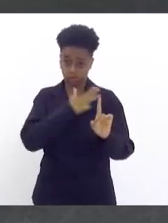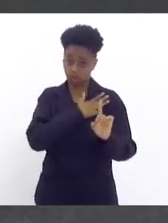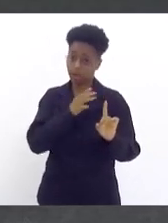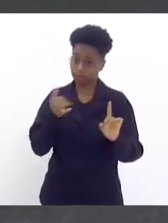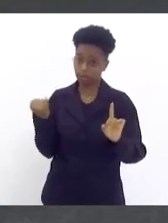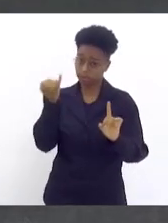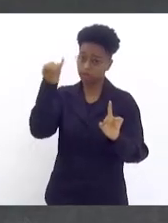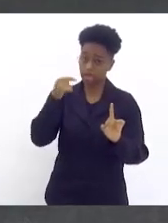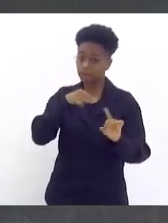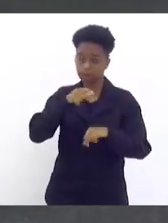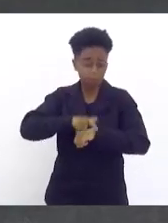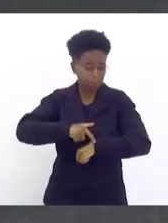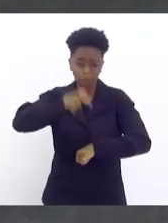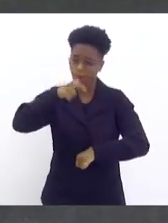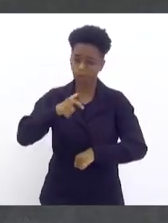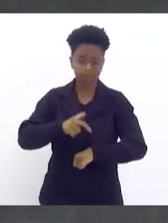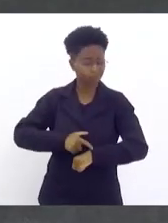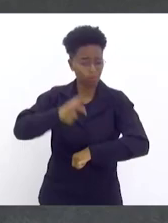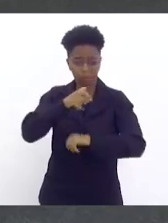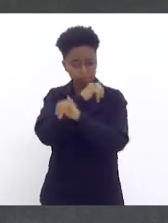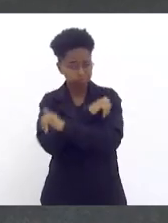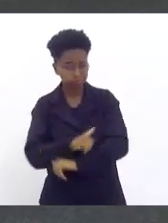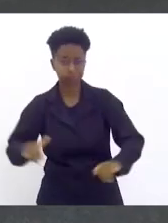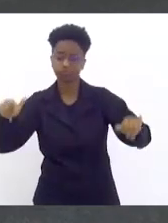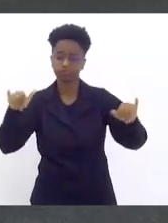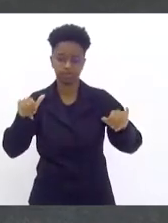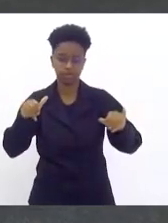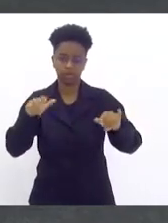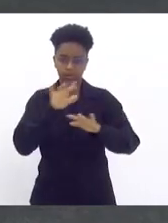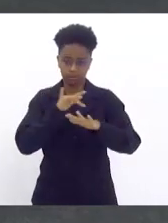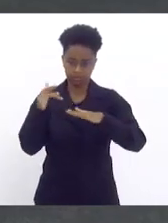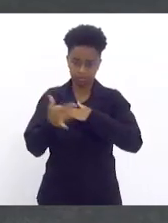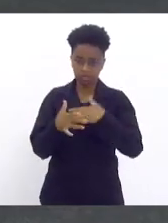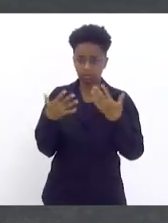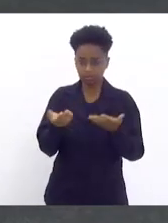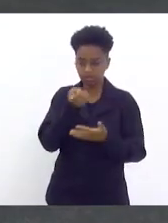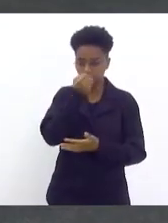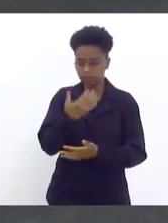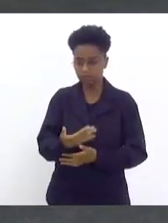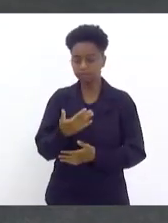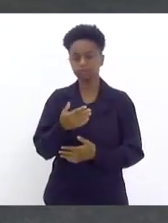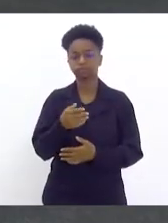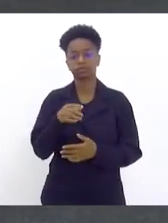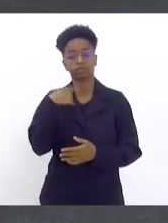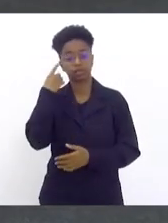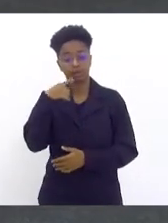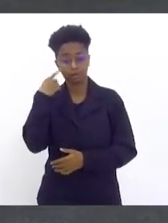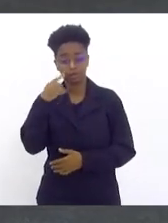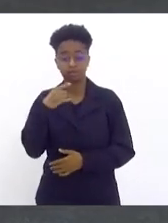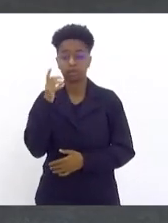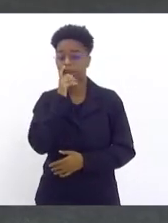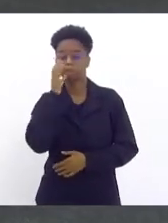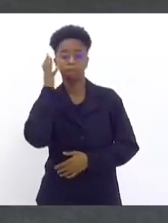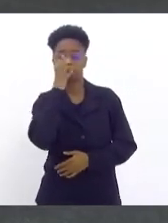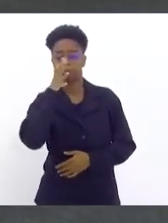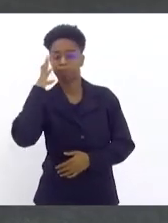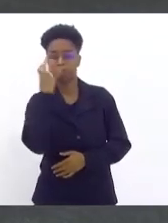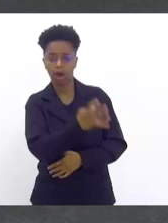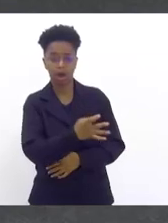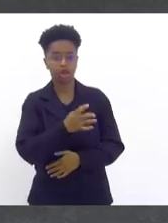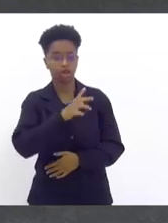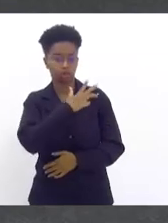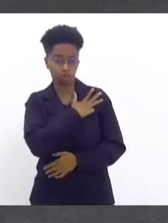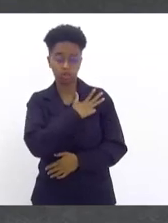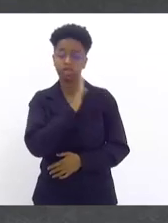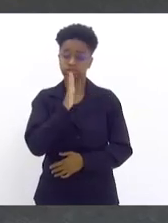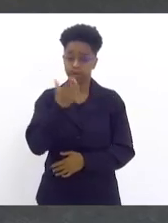uma autocrítica imediata nas suas redes sociais Então foi bom os deputados terem vindo acusar o Lula desse monte de coisa que hoje já tá